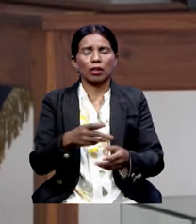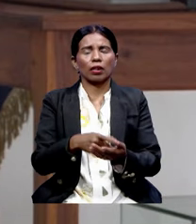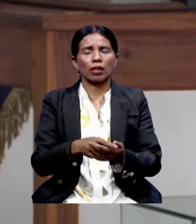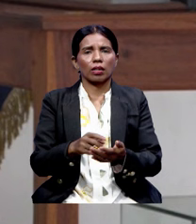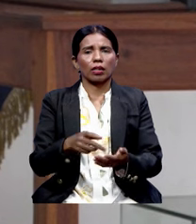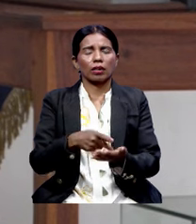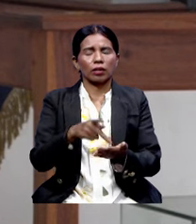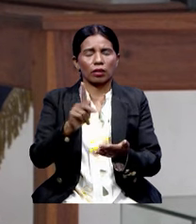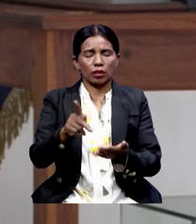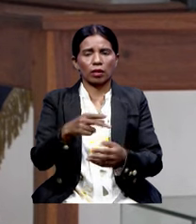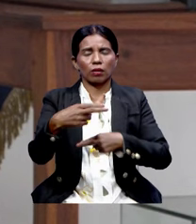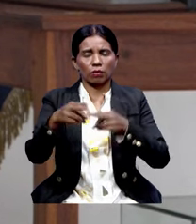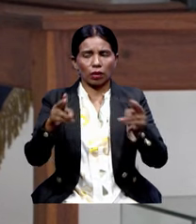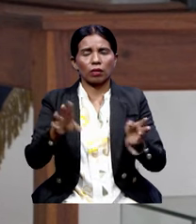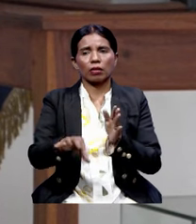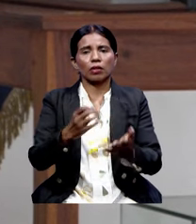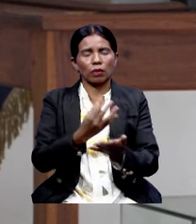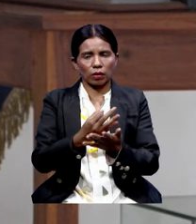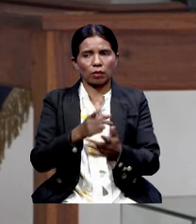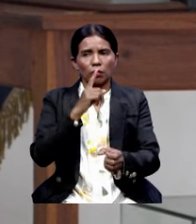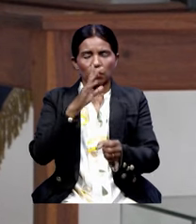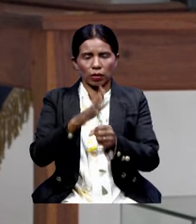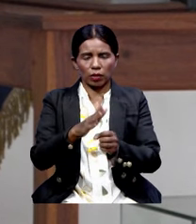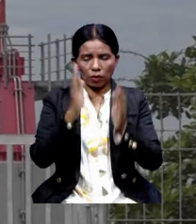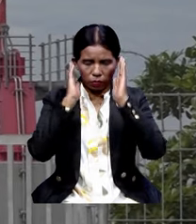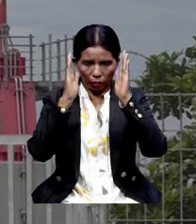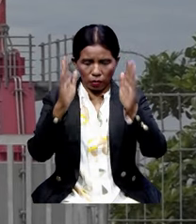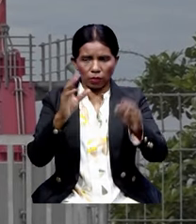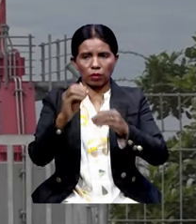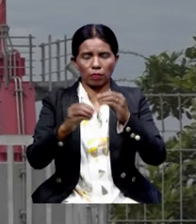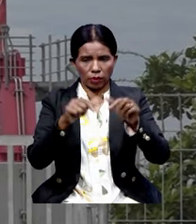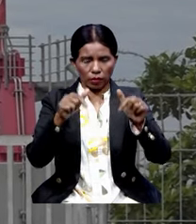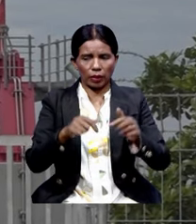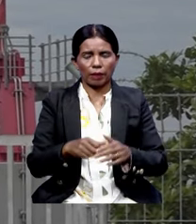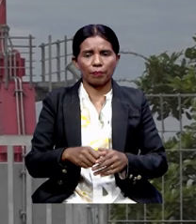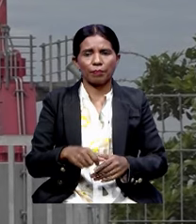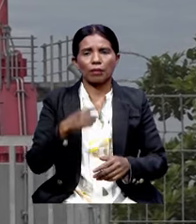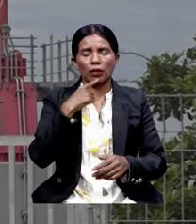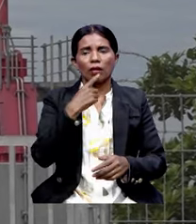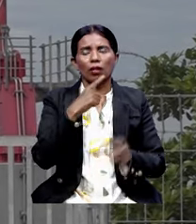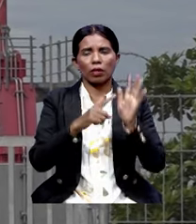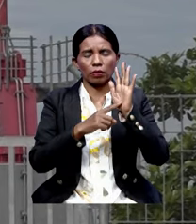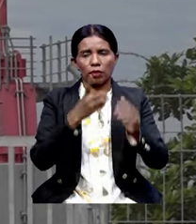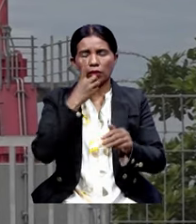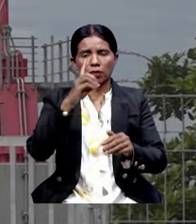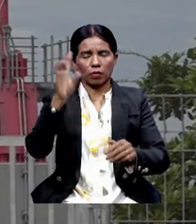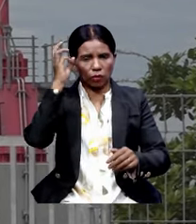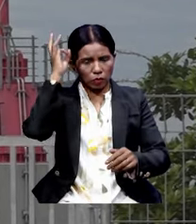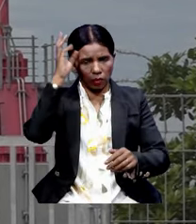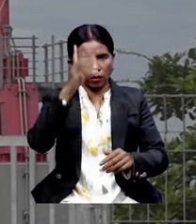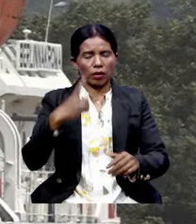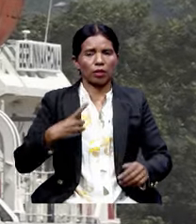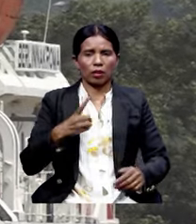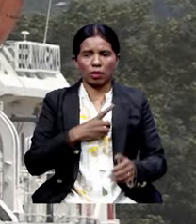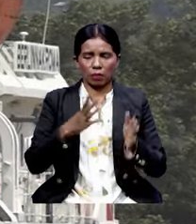pasajero o dihetan lucro, mai be promete se tau atensão serio ba questão ne. Feliciano hatou declaração ne relaciona ho preocupação deputado